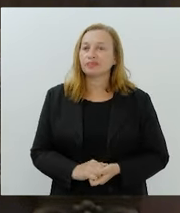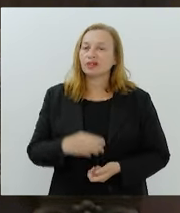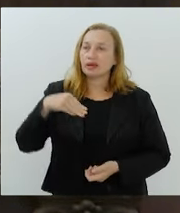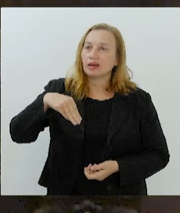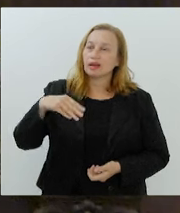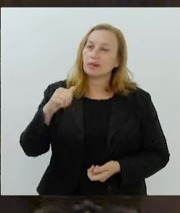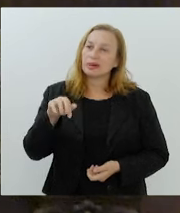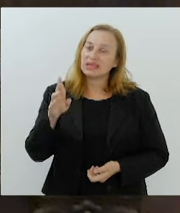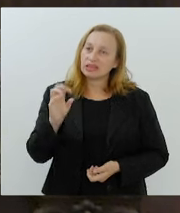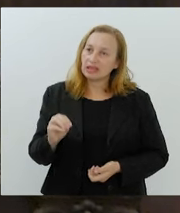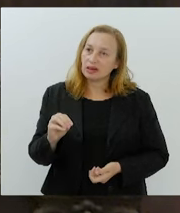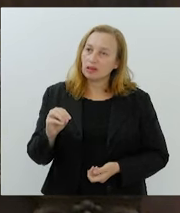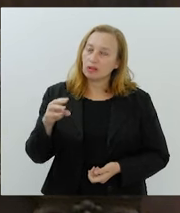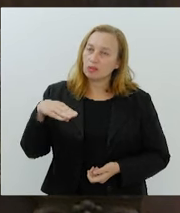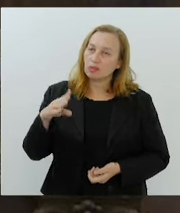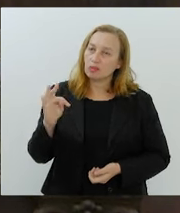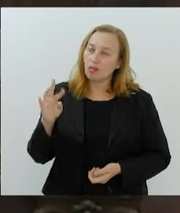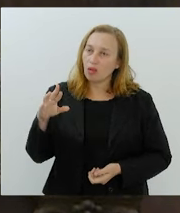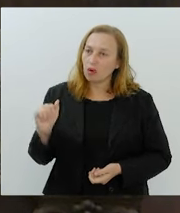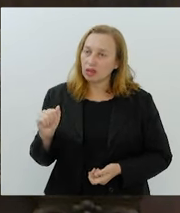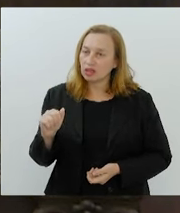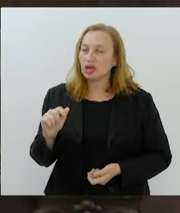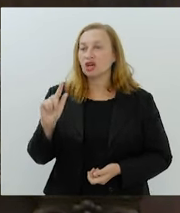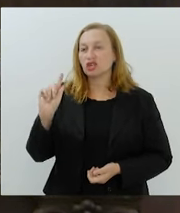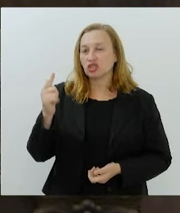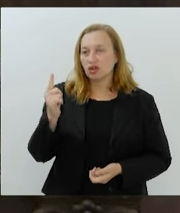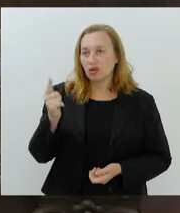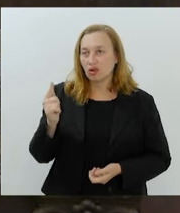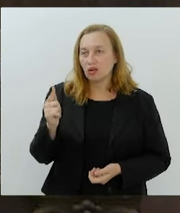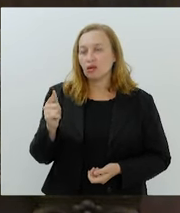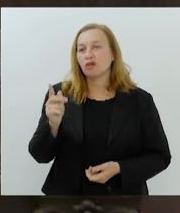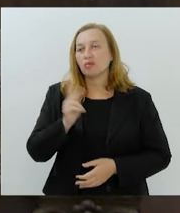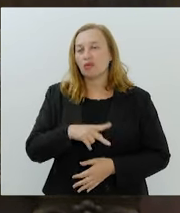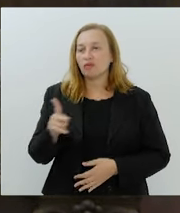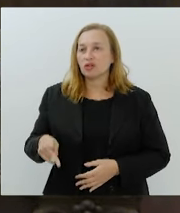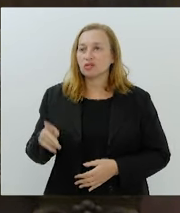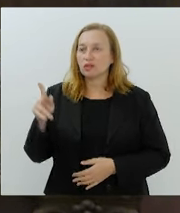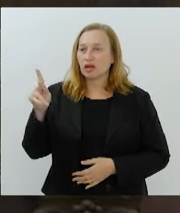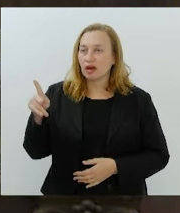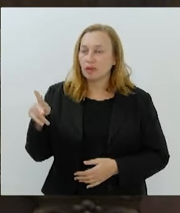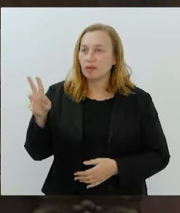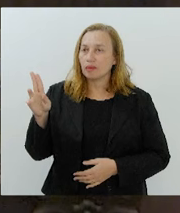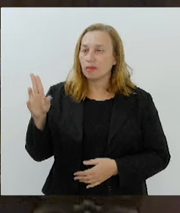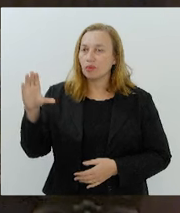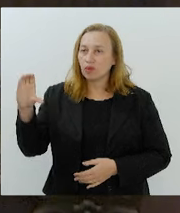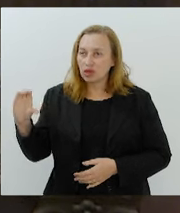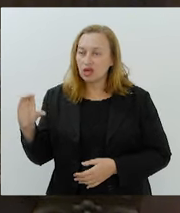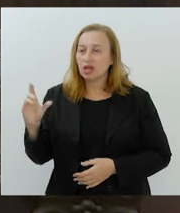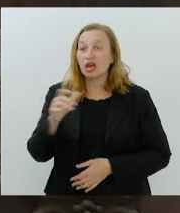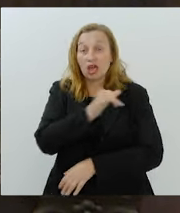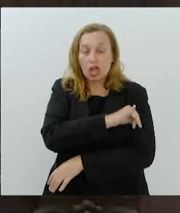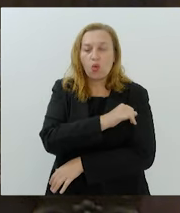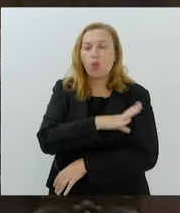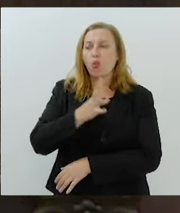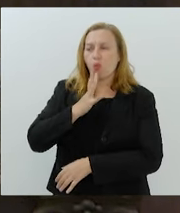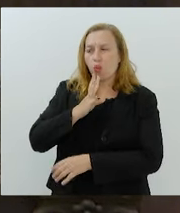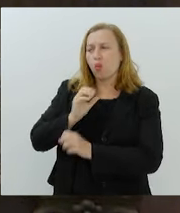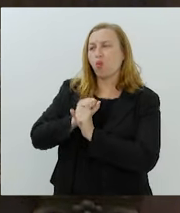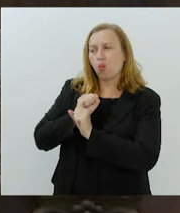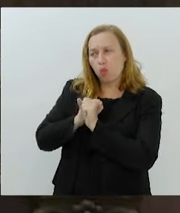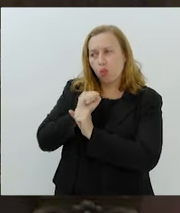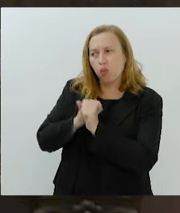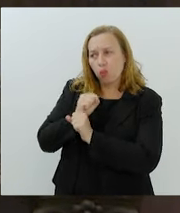Mota, geógrafo, pesquisador, professor da PUC-Rio, também conheço há muito, muito tempo. O Marcelo também